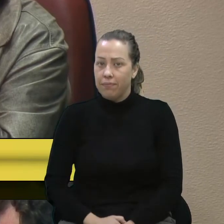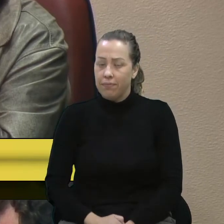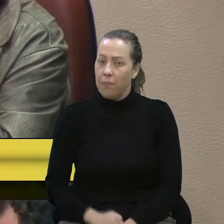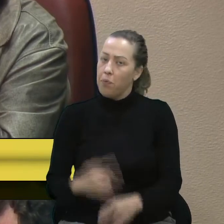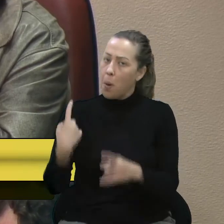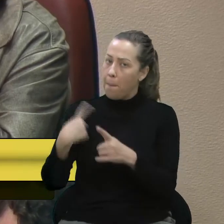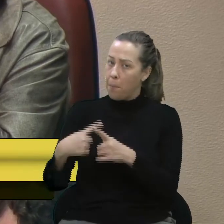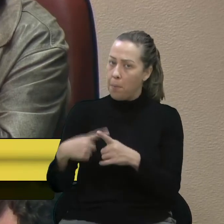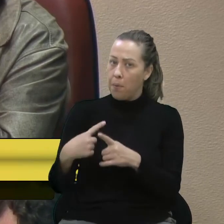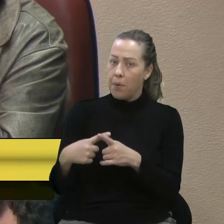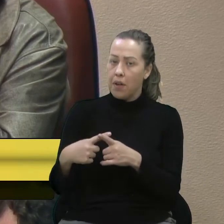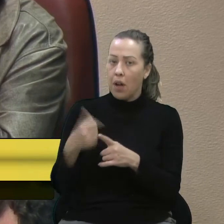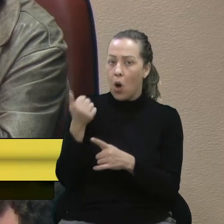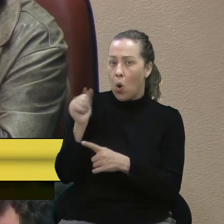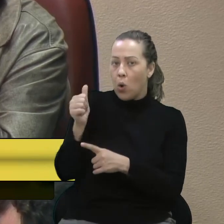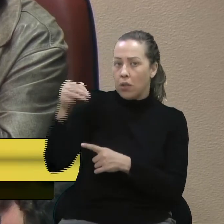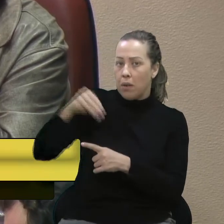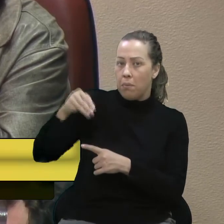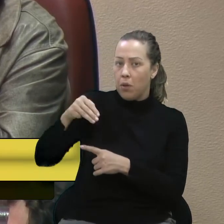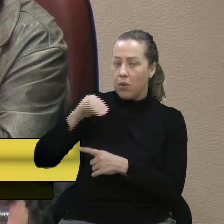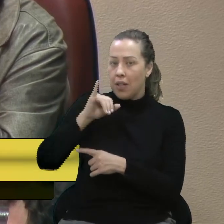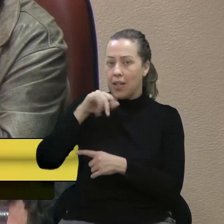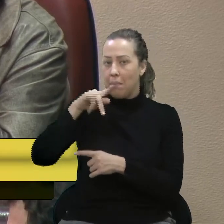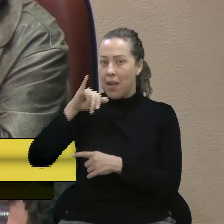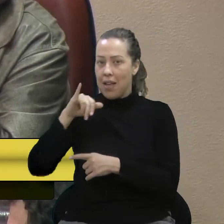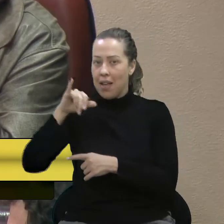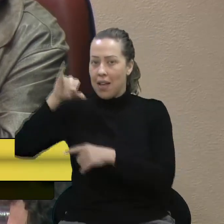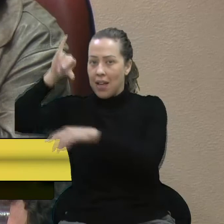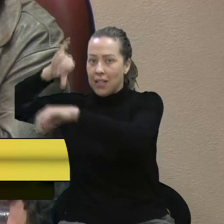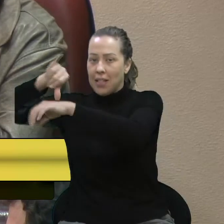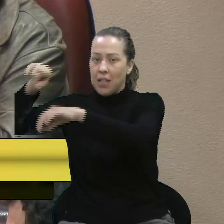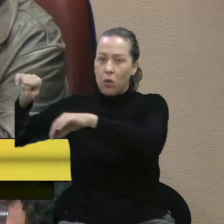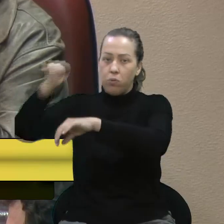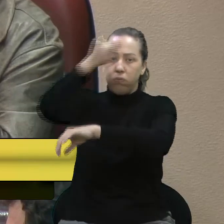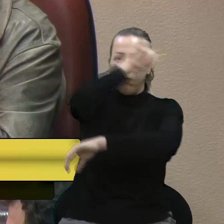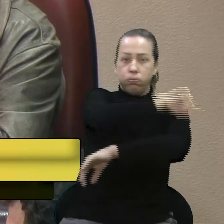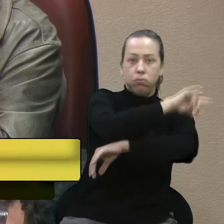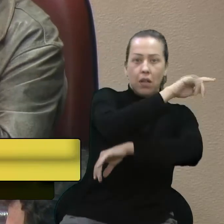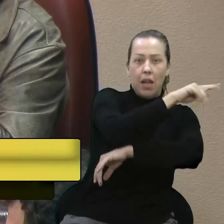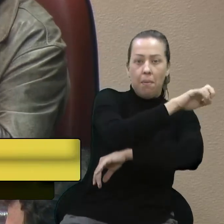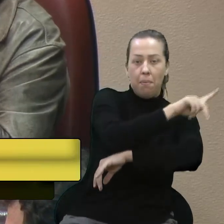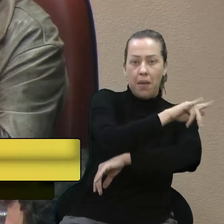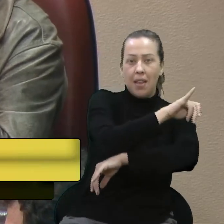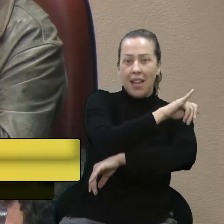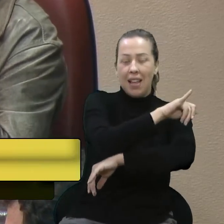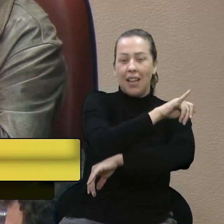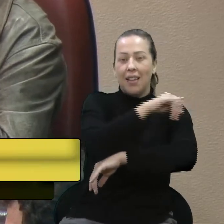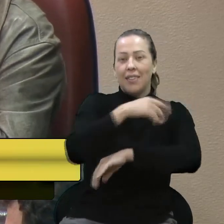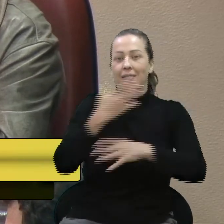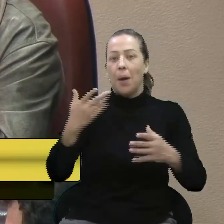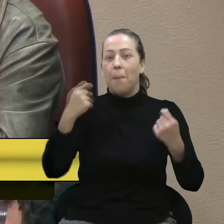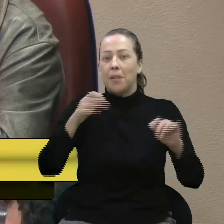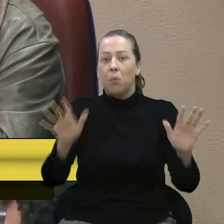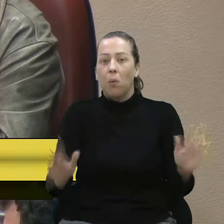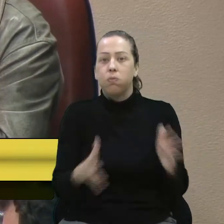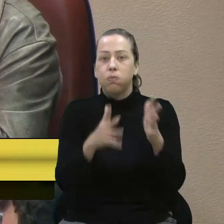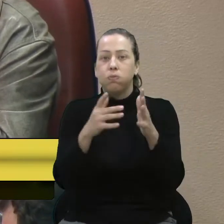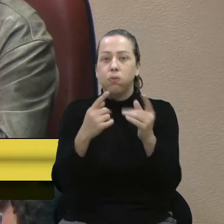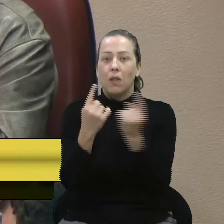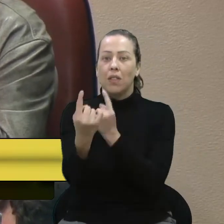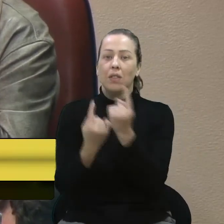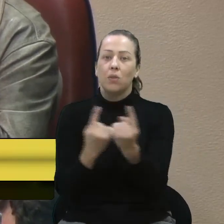Por quê? 11 minutos de uma EPI até outra, vai para quantos minutos? Nós precisamos incentivar o